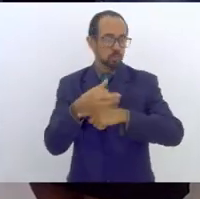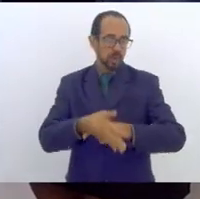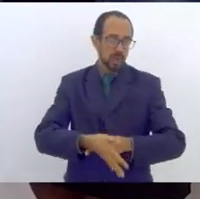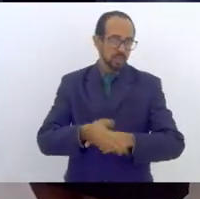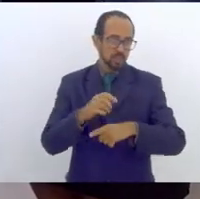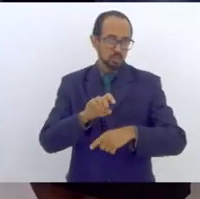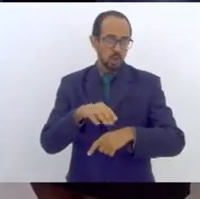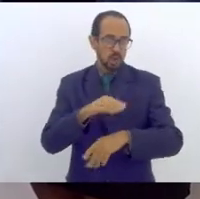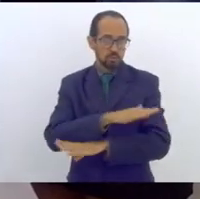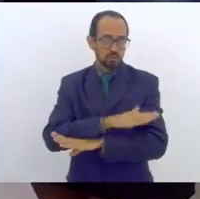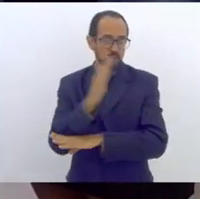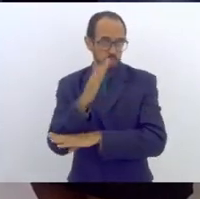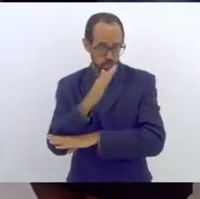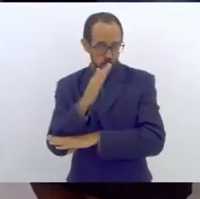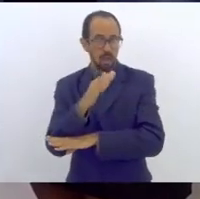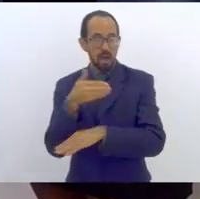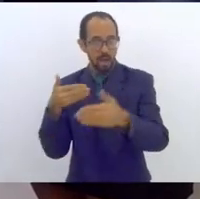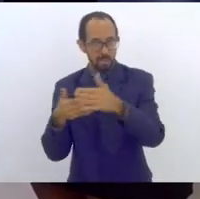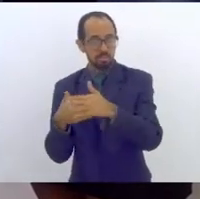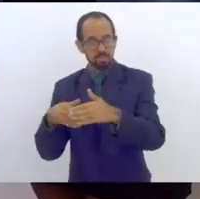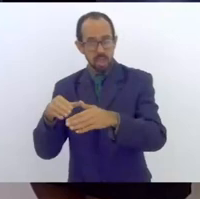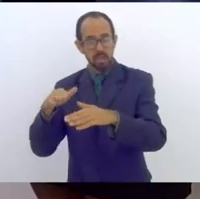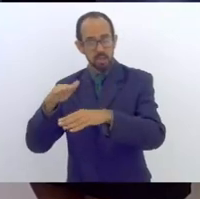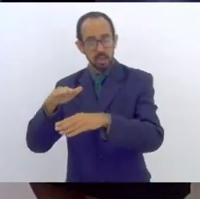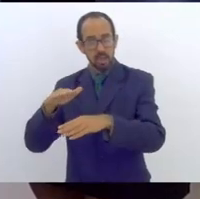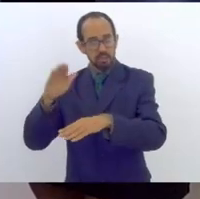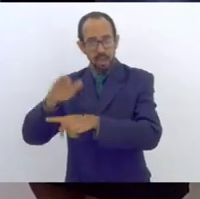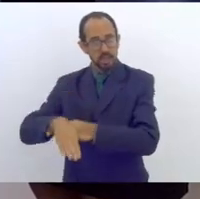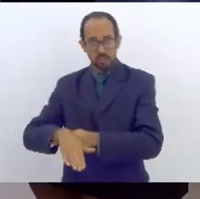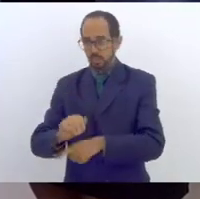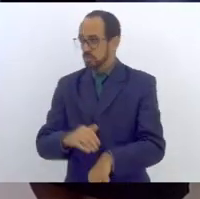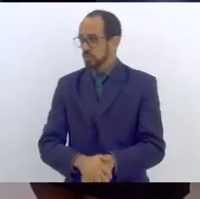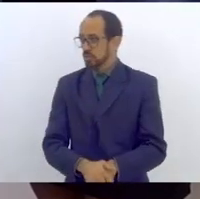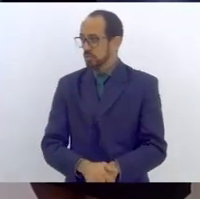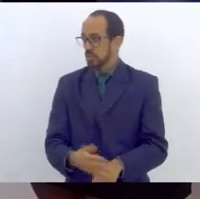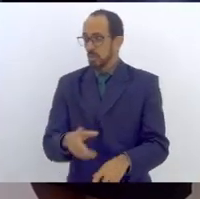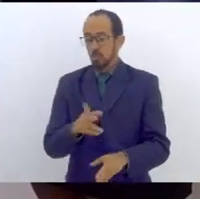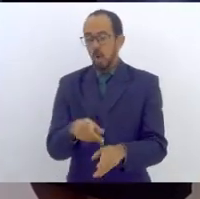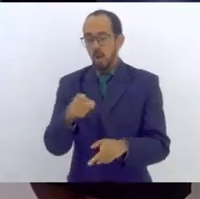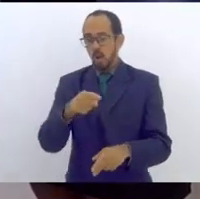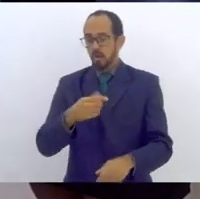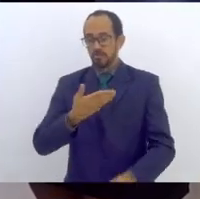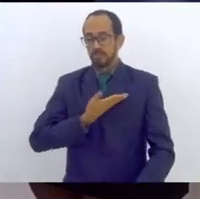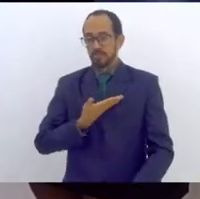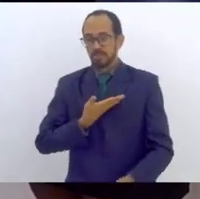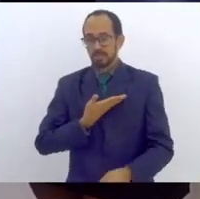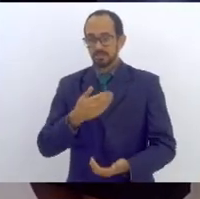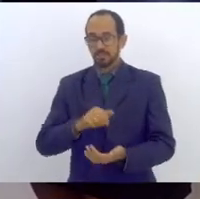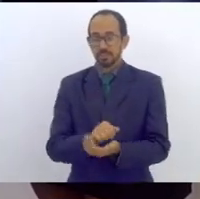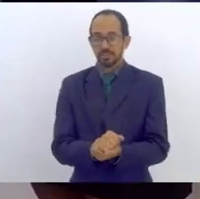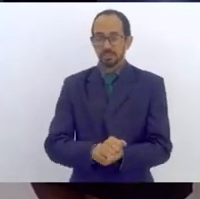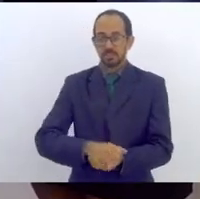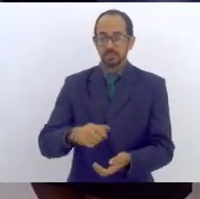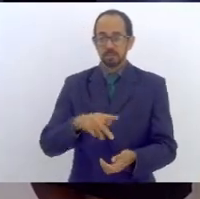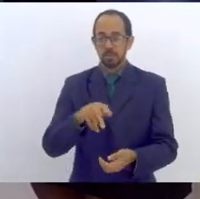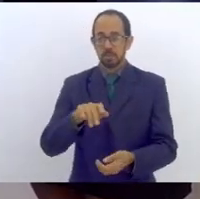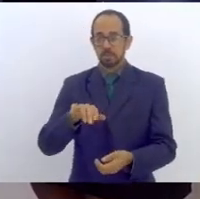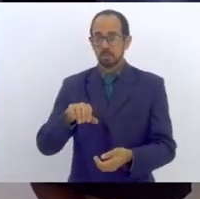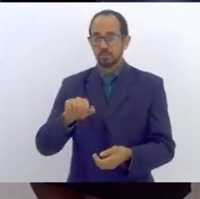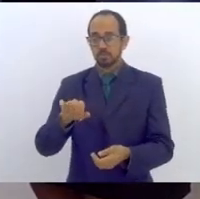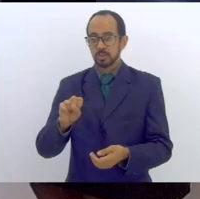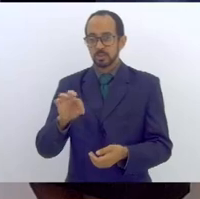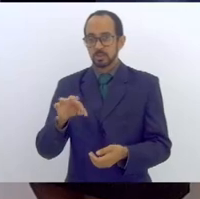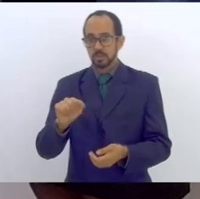nós estamos precisando de técnicos e auxiliares necrópsia como bem de ser colega quem que a gente está utilizando a gente está utilizando papiloscopista e tá tirando o